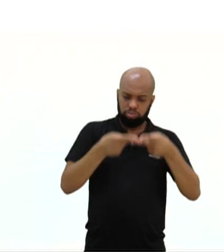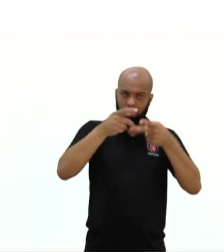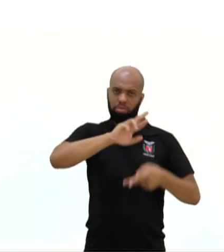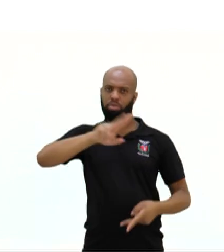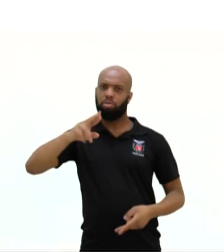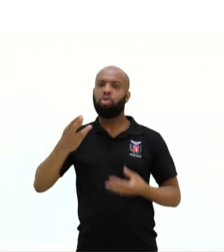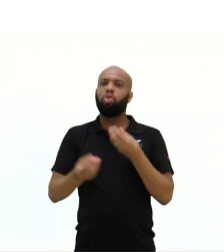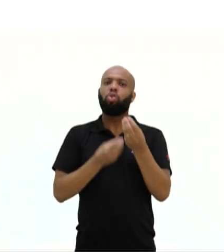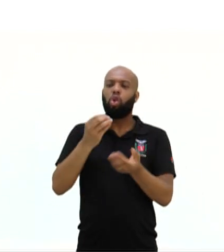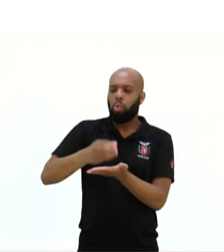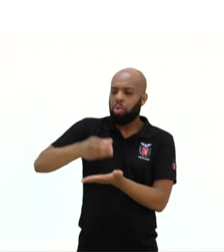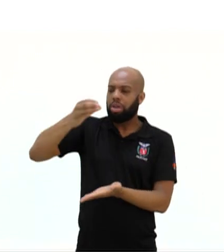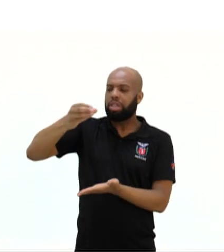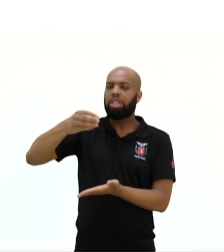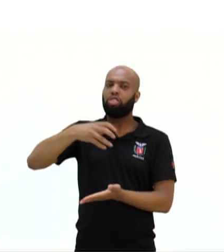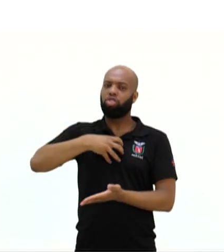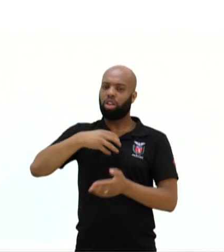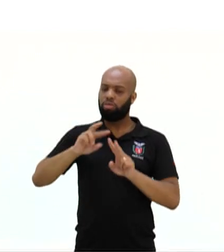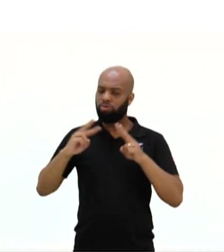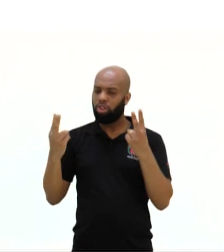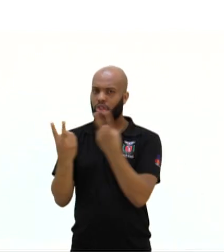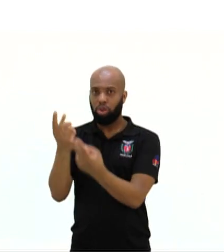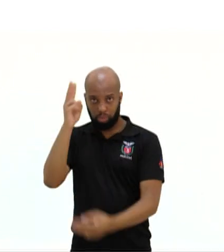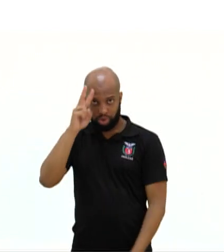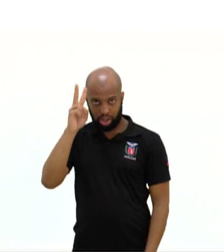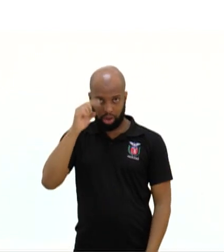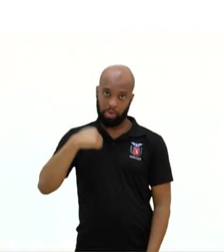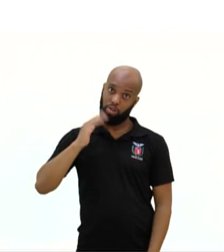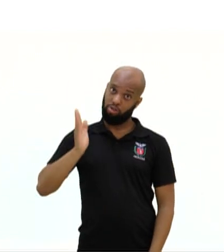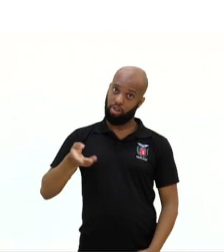calculo ali o volume do cilindro? Dá uma lembradinha lá, tá bom?